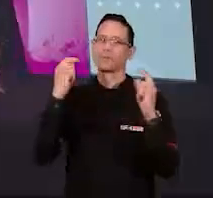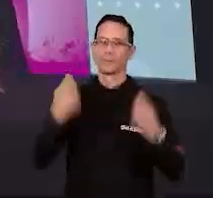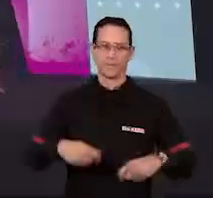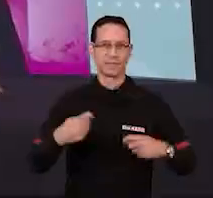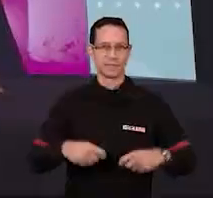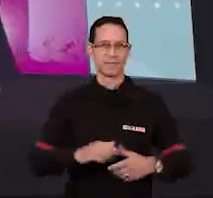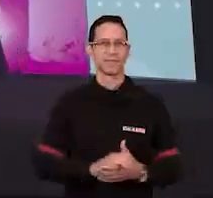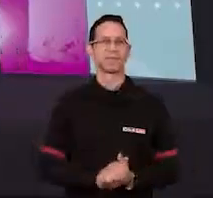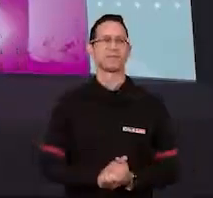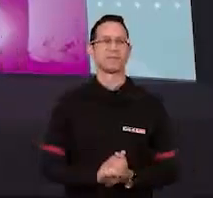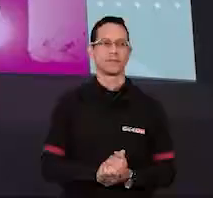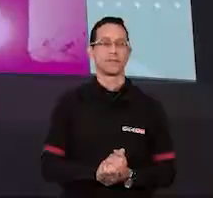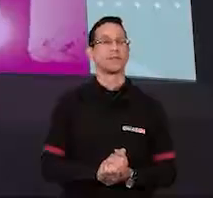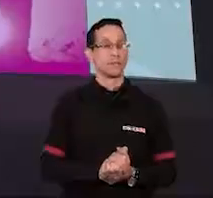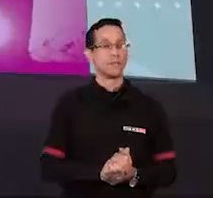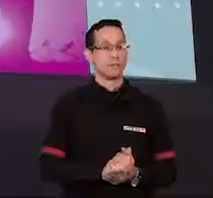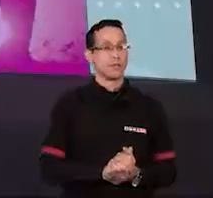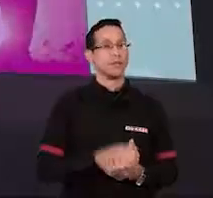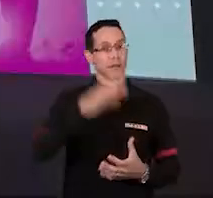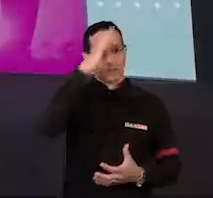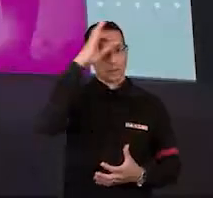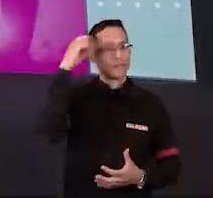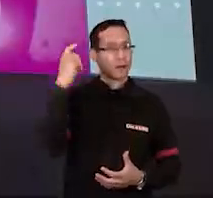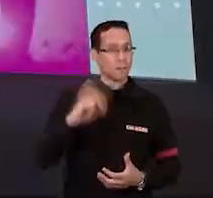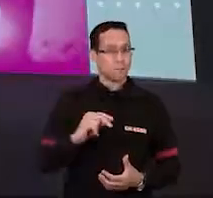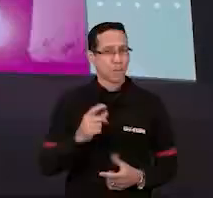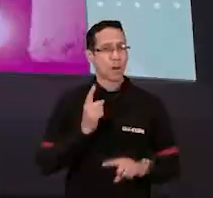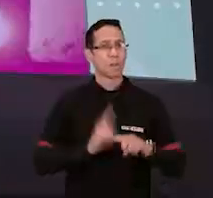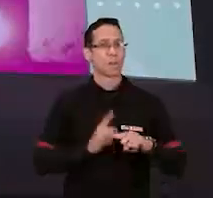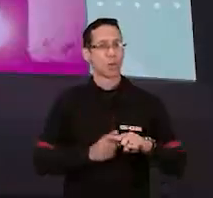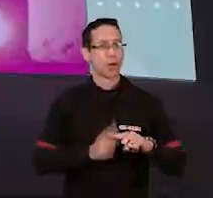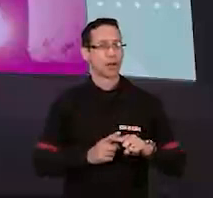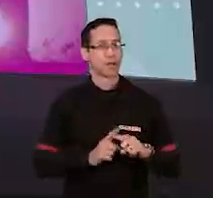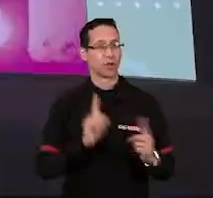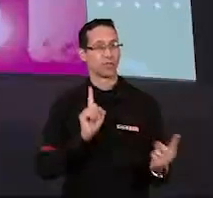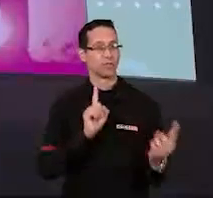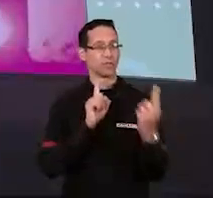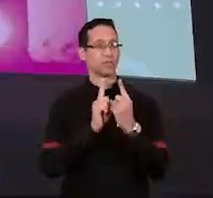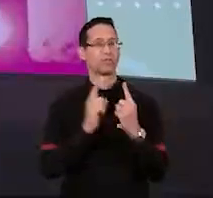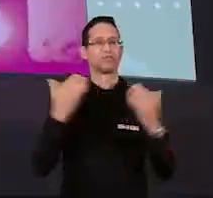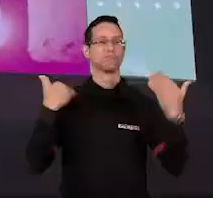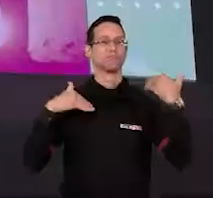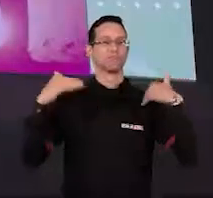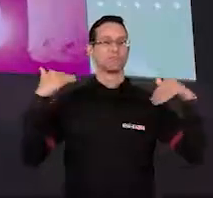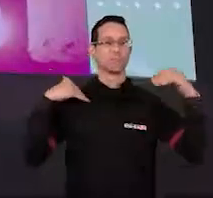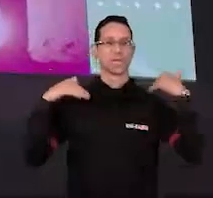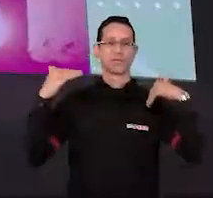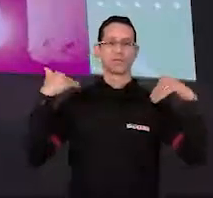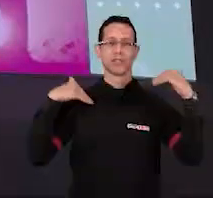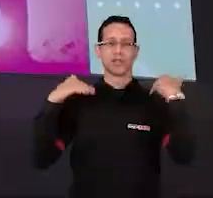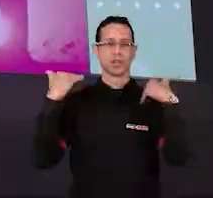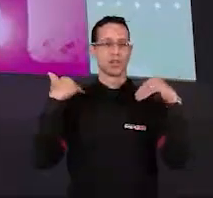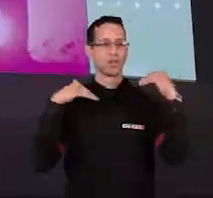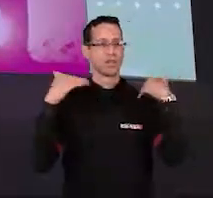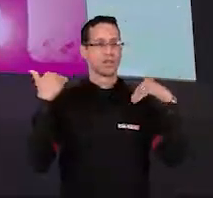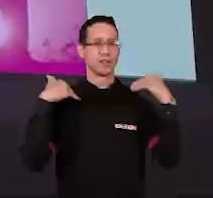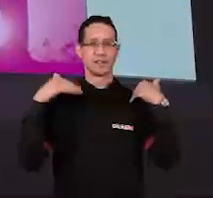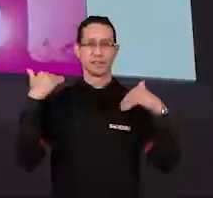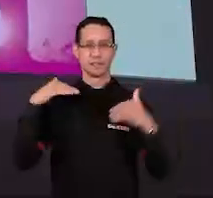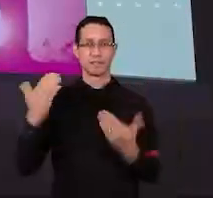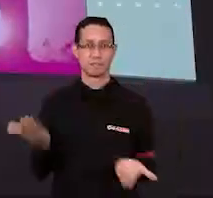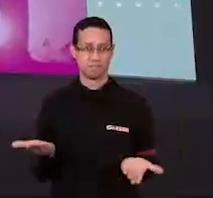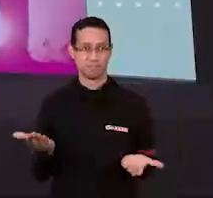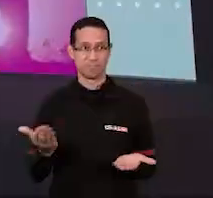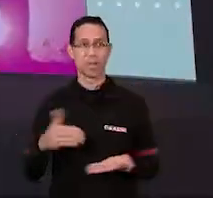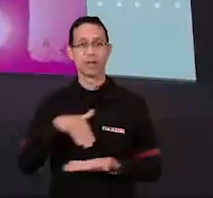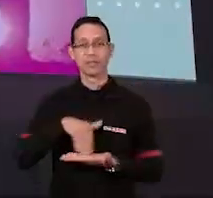que, assim, é uma consulta muito trabalhosa, porque o cara chega lá, tipo, passeando no parque, né? A secretária da Cris